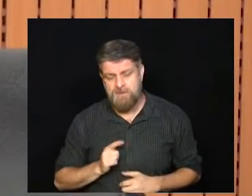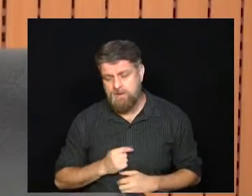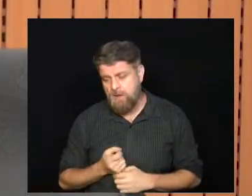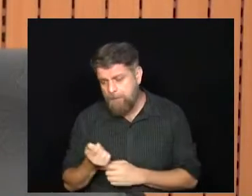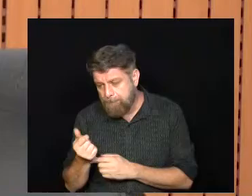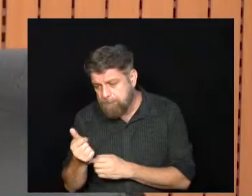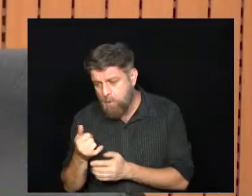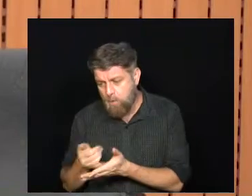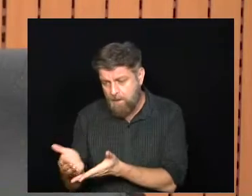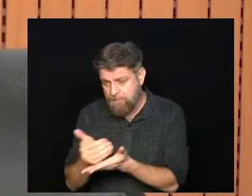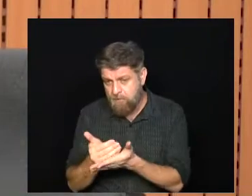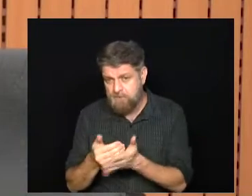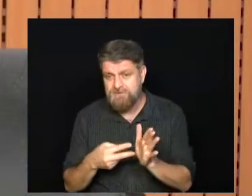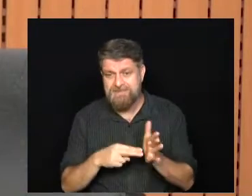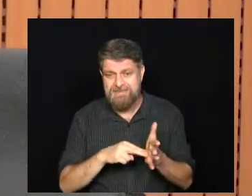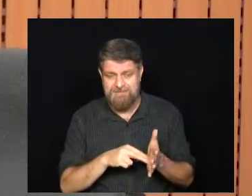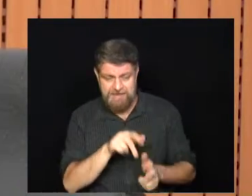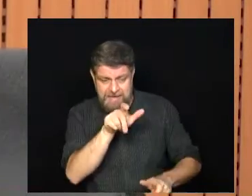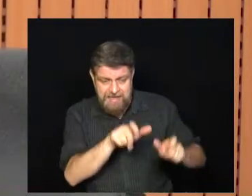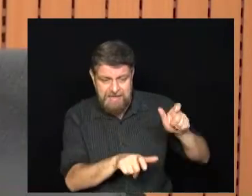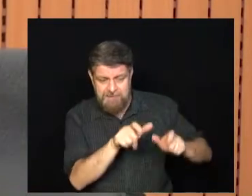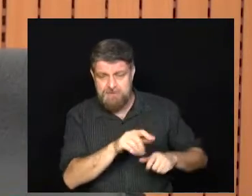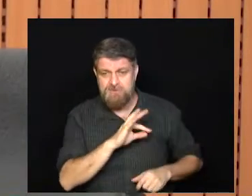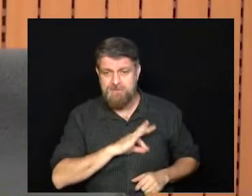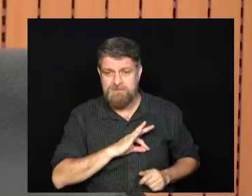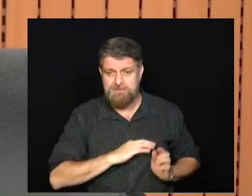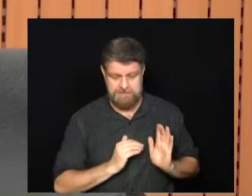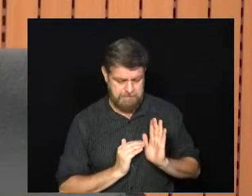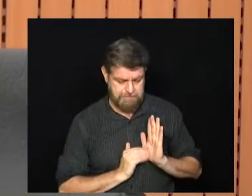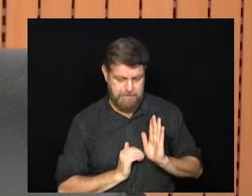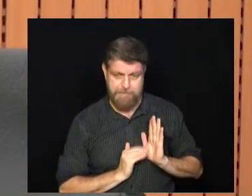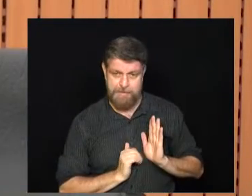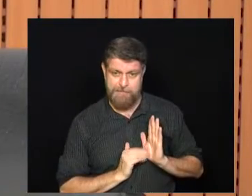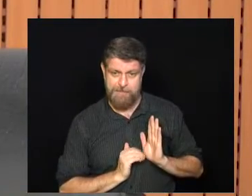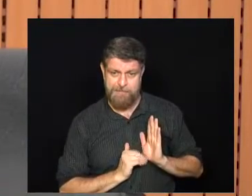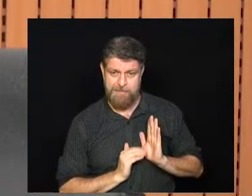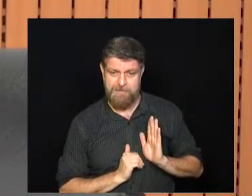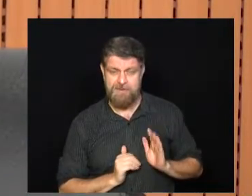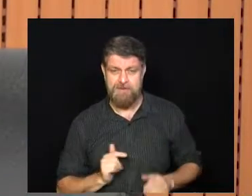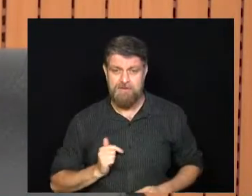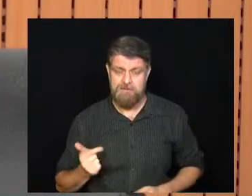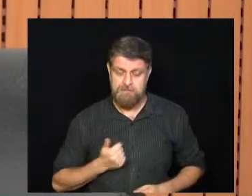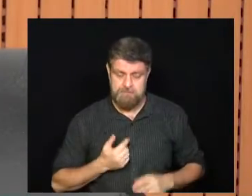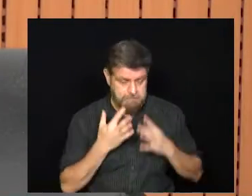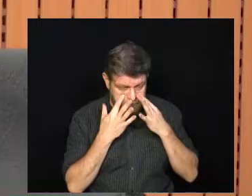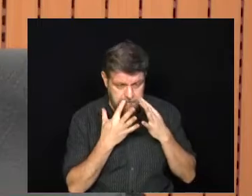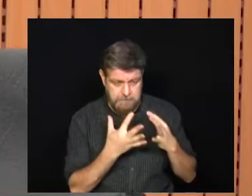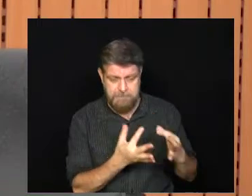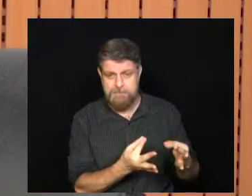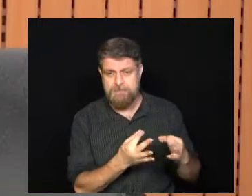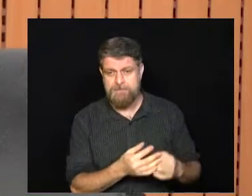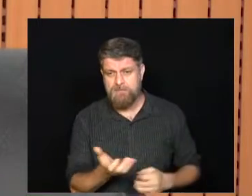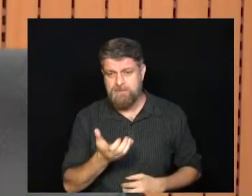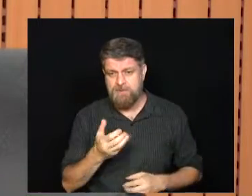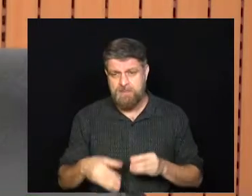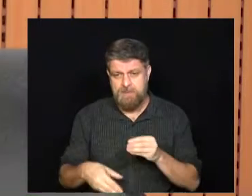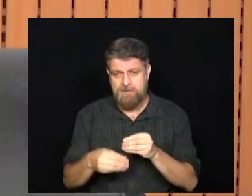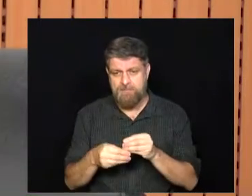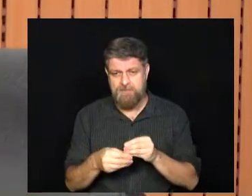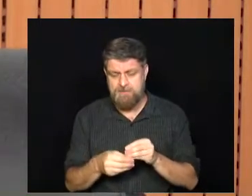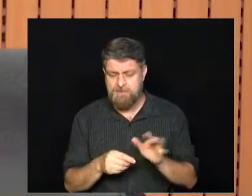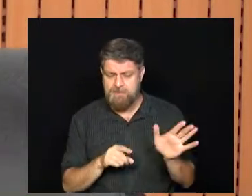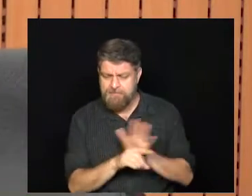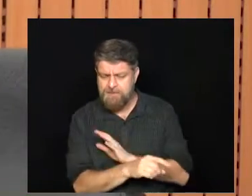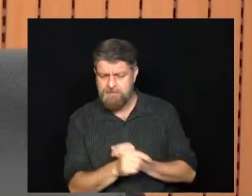o contribuinte reteve menos renda, né? Então, isso também chamou bastante atenção. Queria só corroborar com essa pergunta, que também chamou a